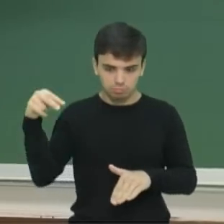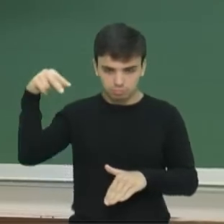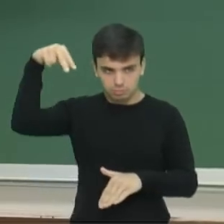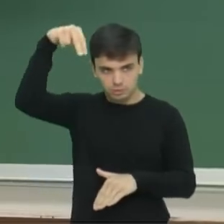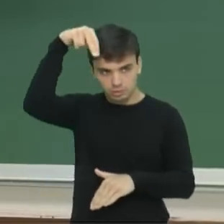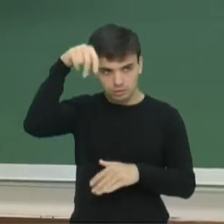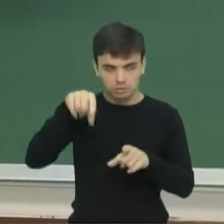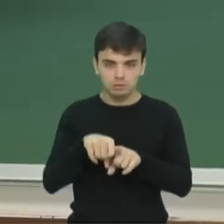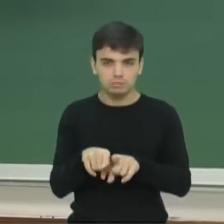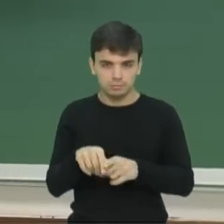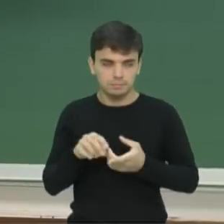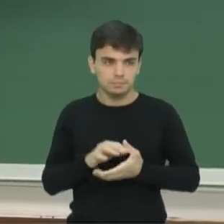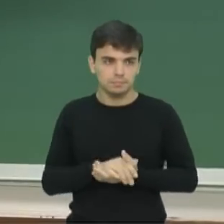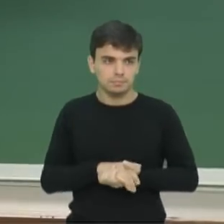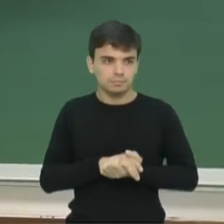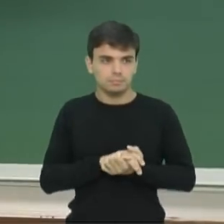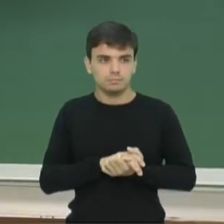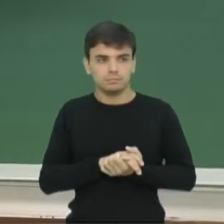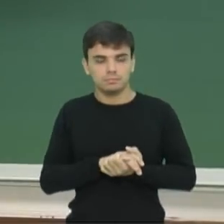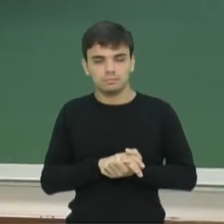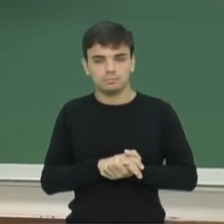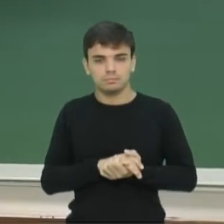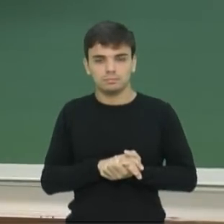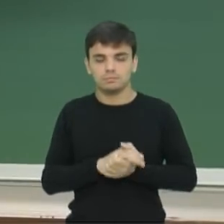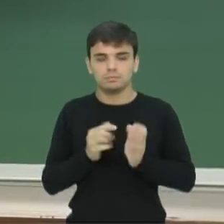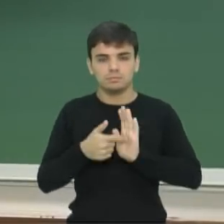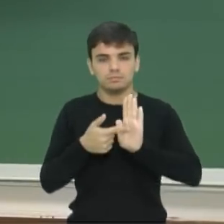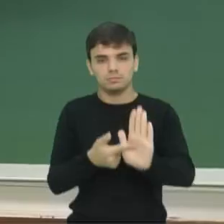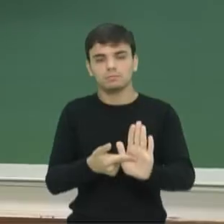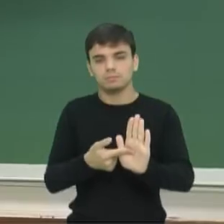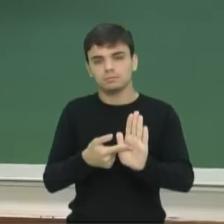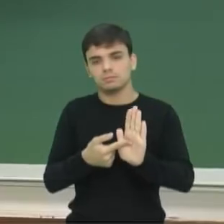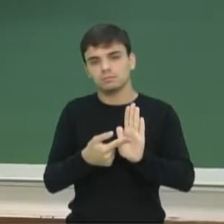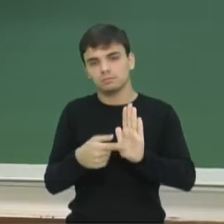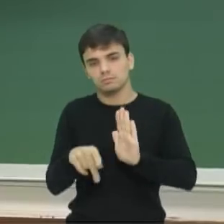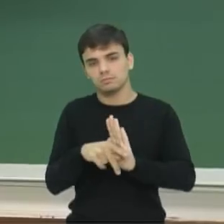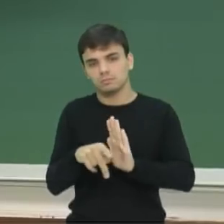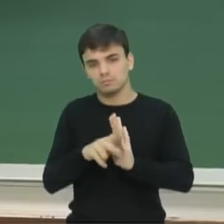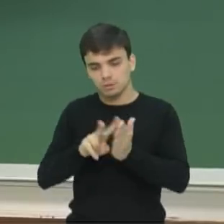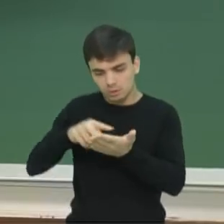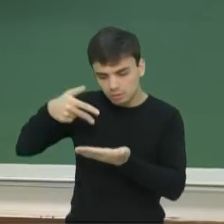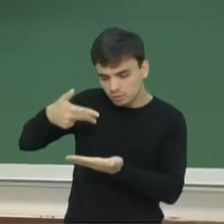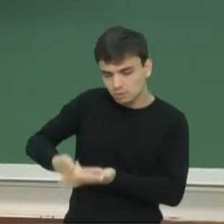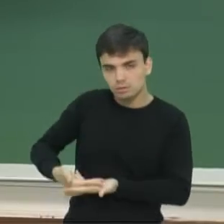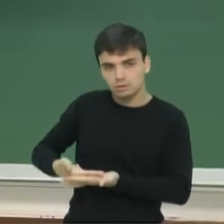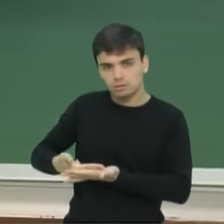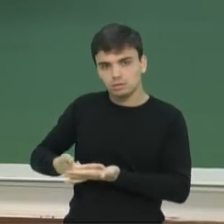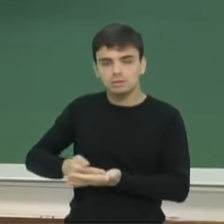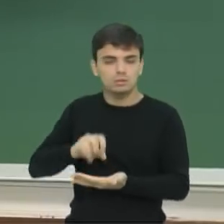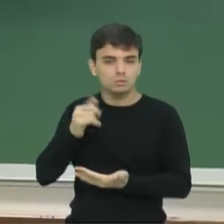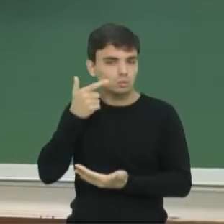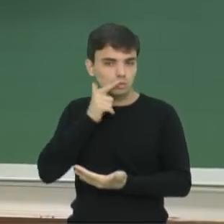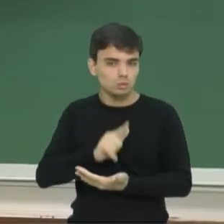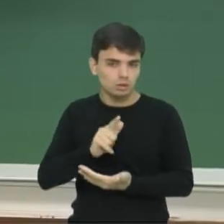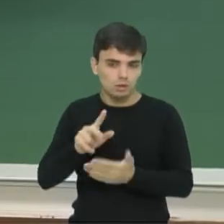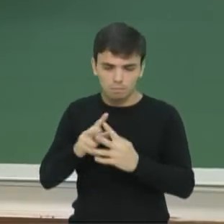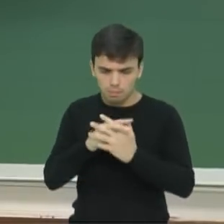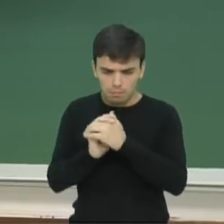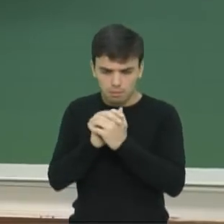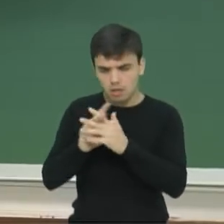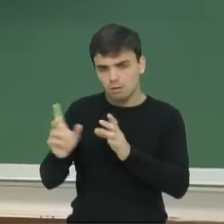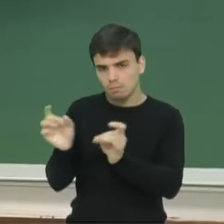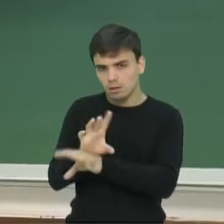um golpe no judô. Então a projeção da atleta, né? Então projeta ao chão, como não conseguiu um golpe para encerrar a luta, ela